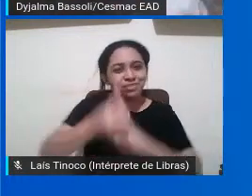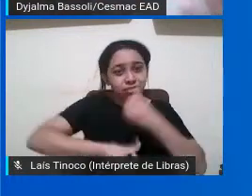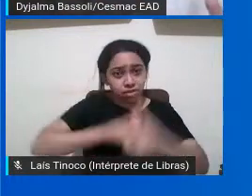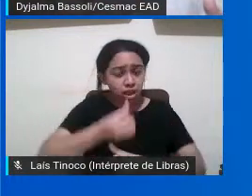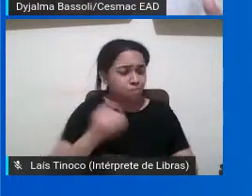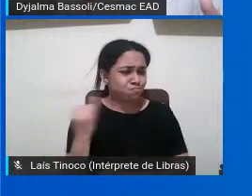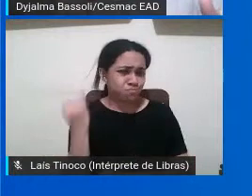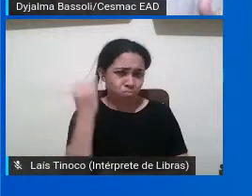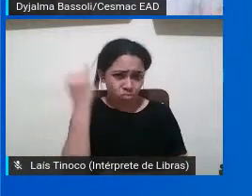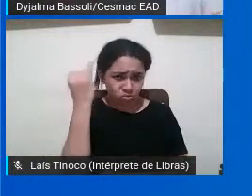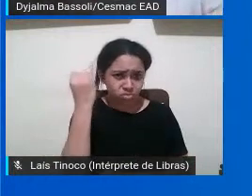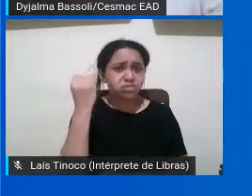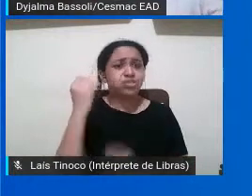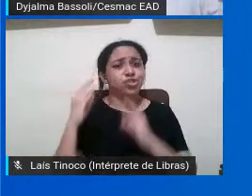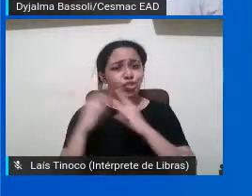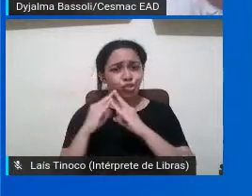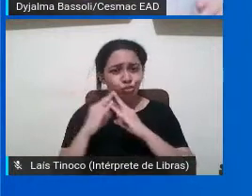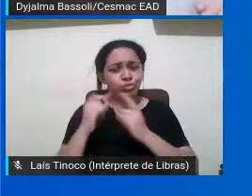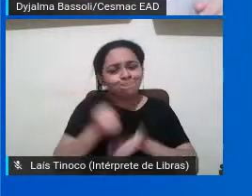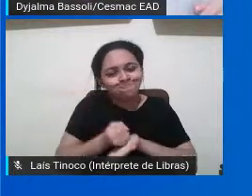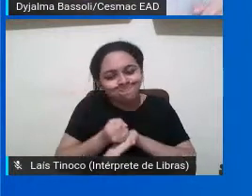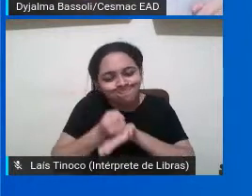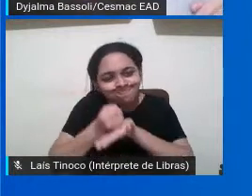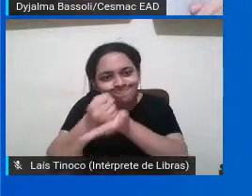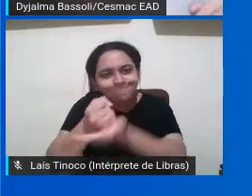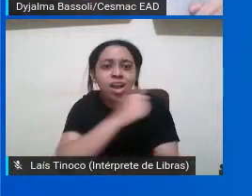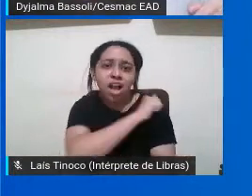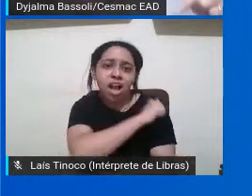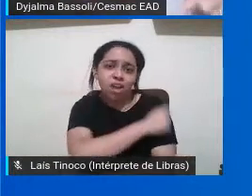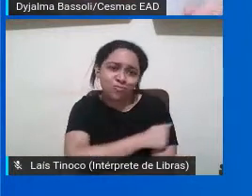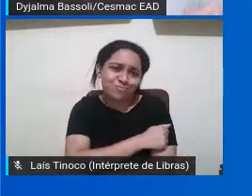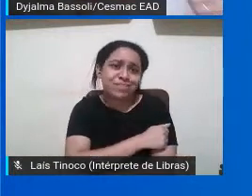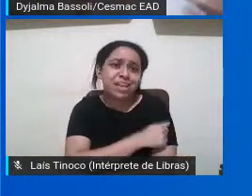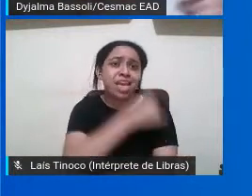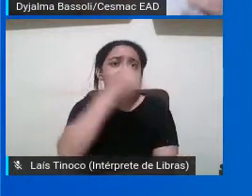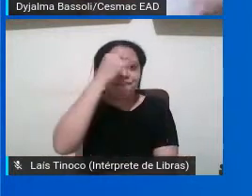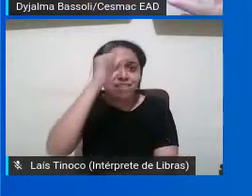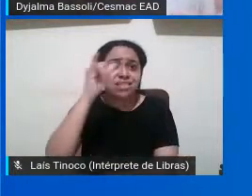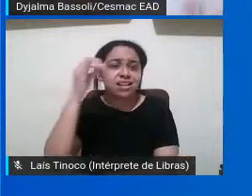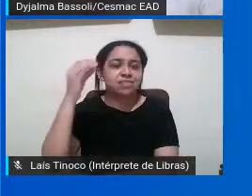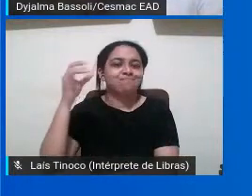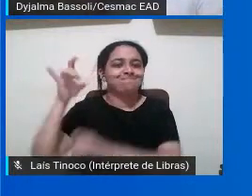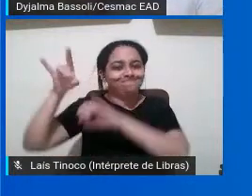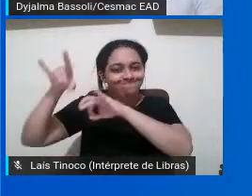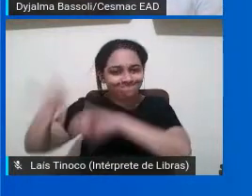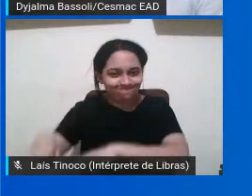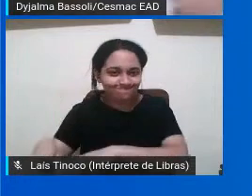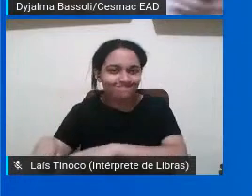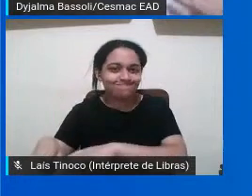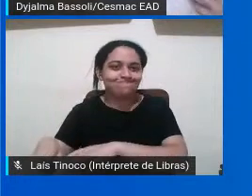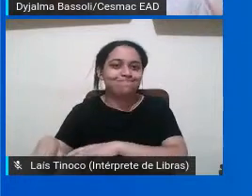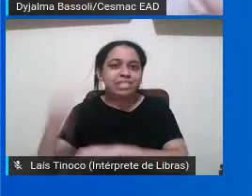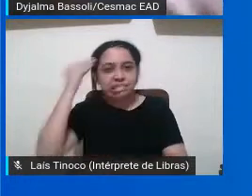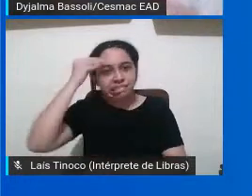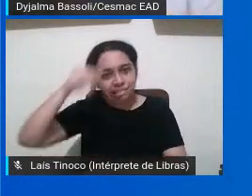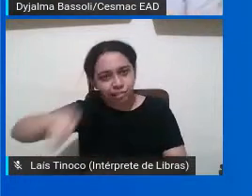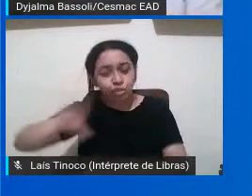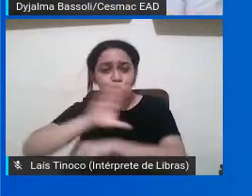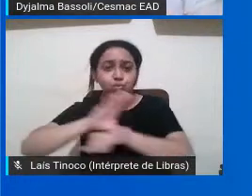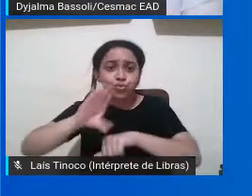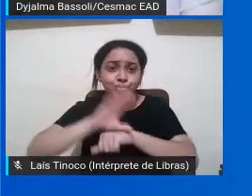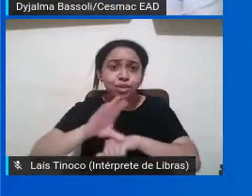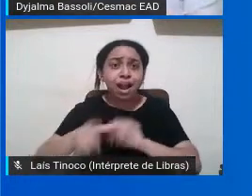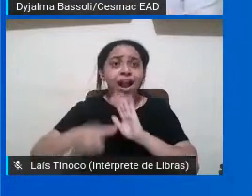a instituição de suporte esse aluno para que ele não evada do curso antes de adquirir esse domínio essa